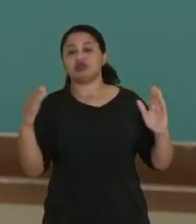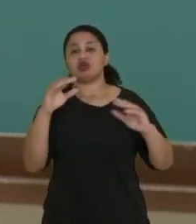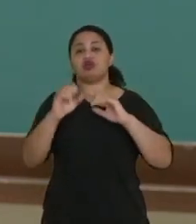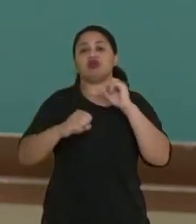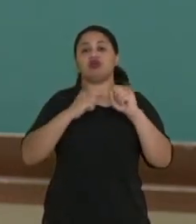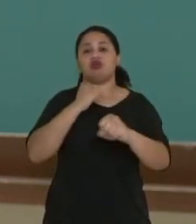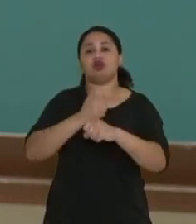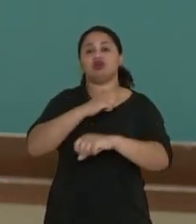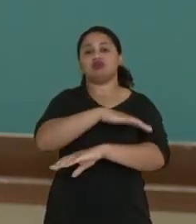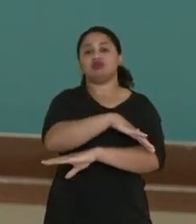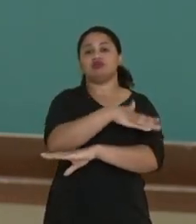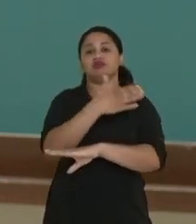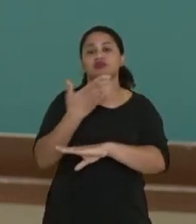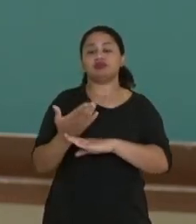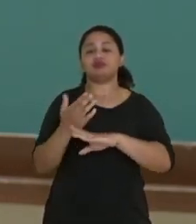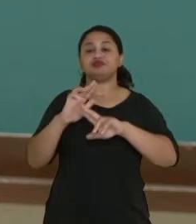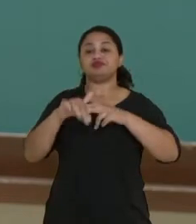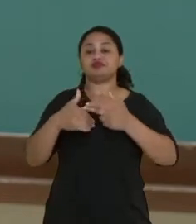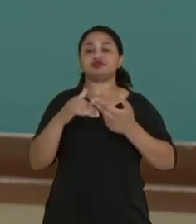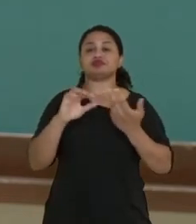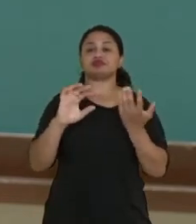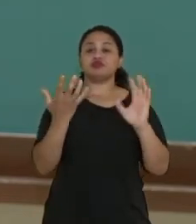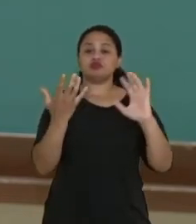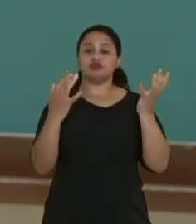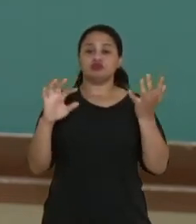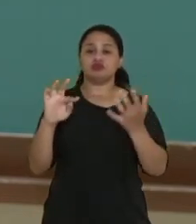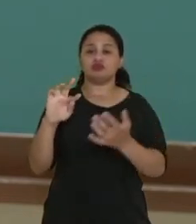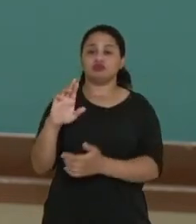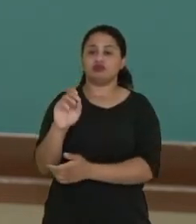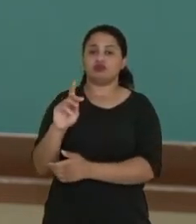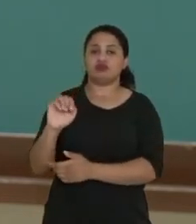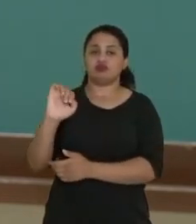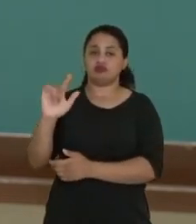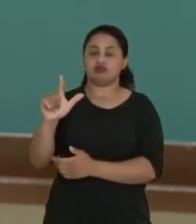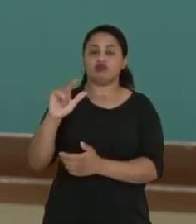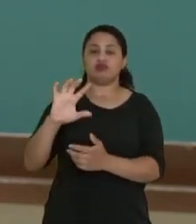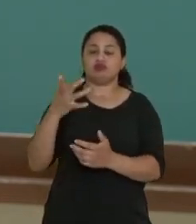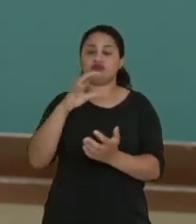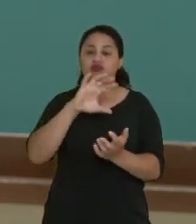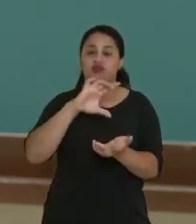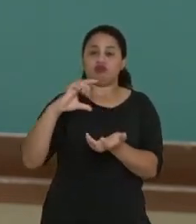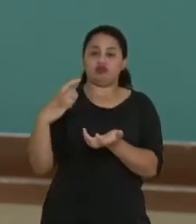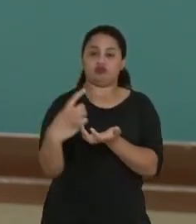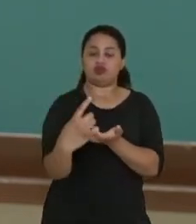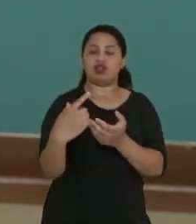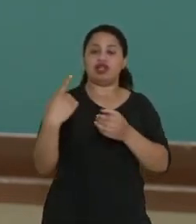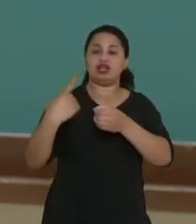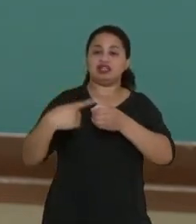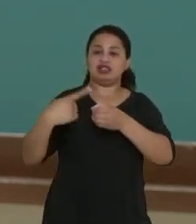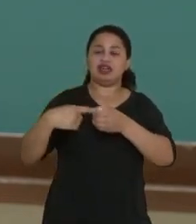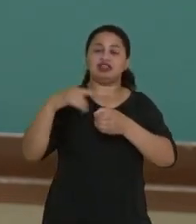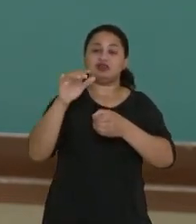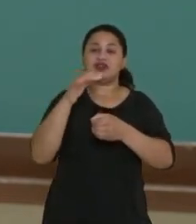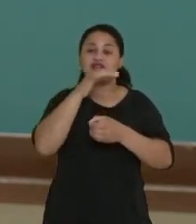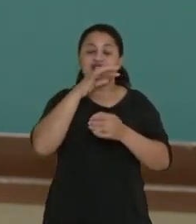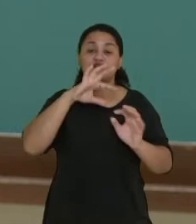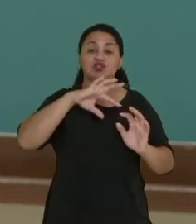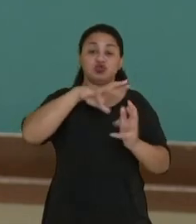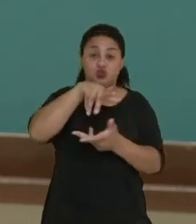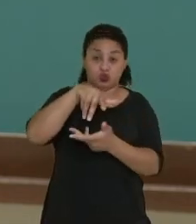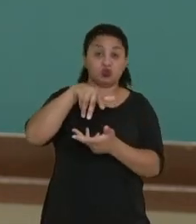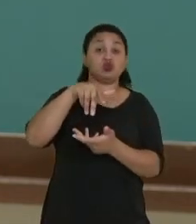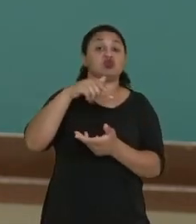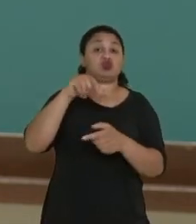ano. Por isso, os climas tropicais ocorrem nessas áreas. As cidades mais quentes do mundo e do Brasil também